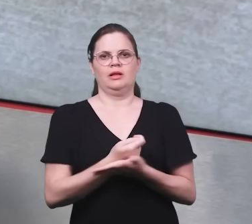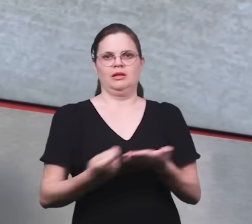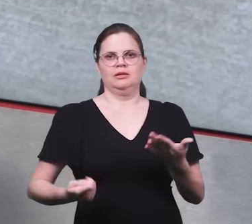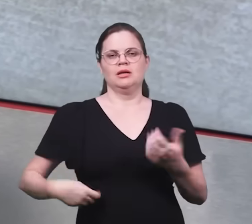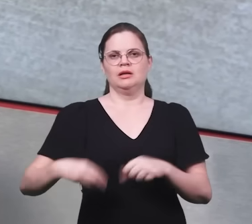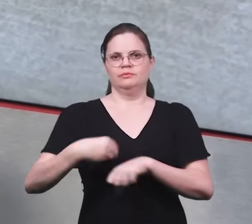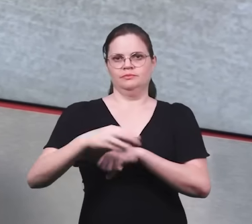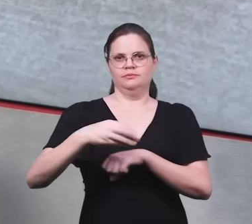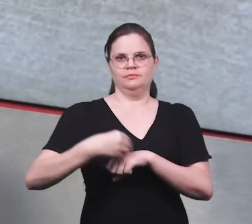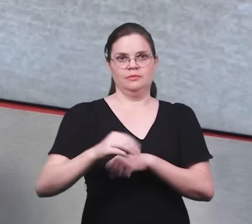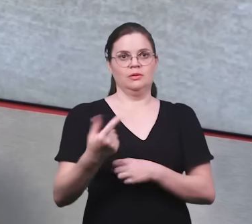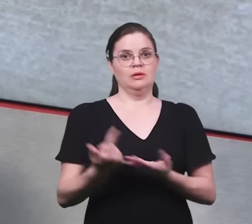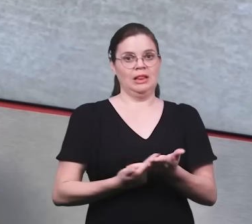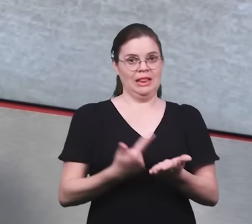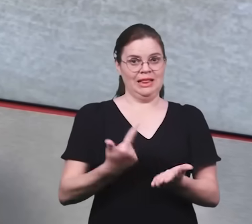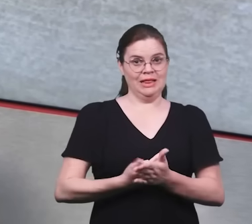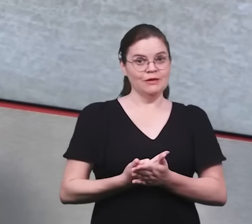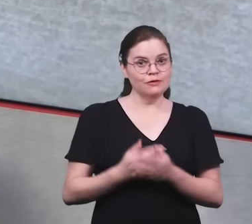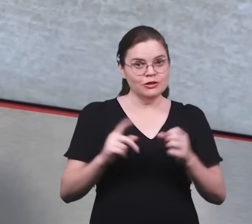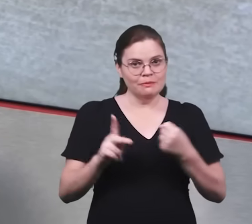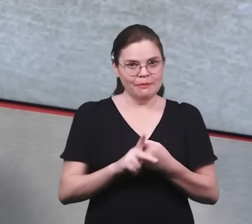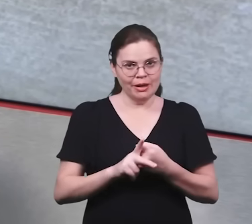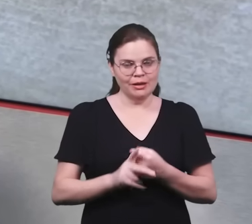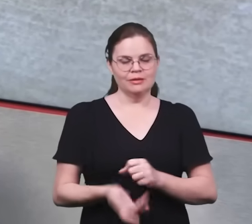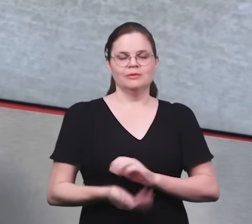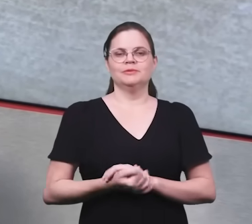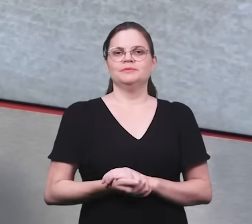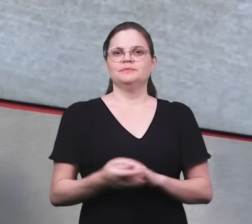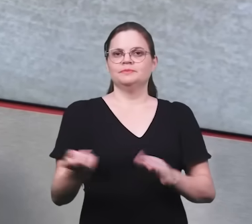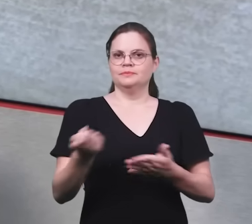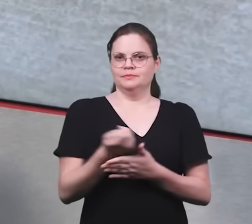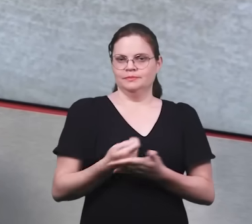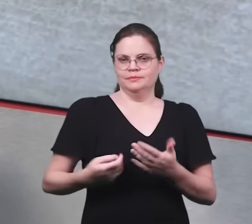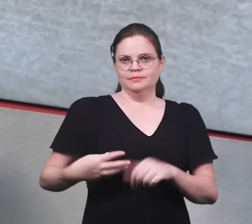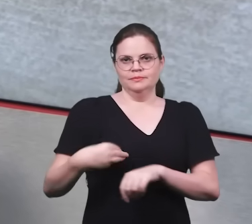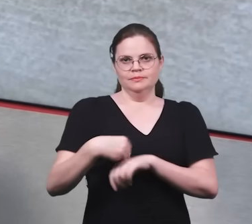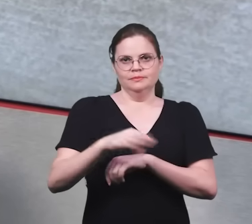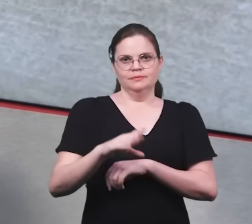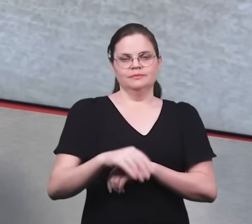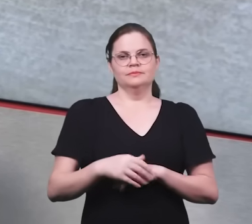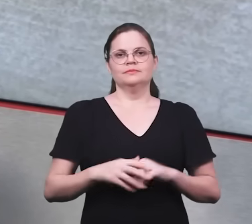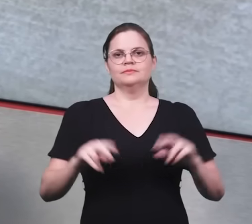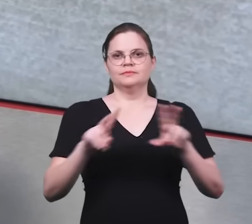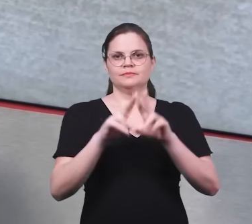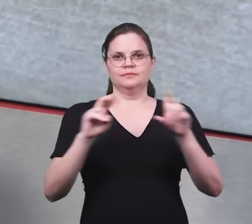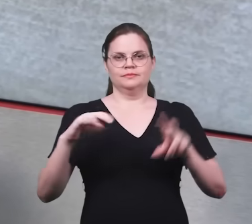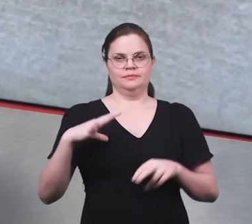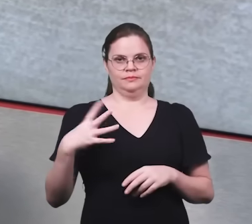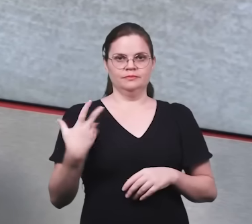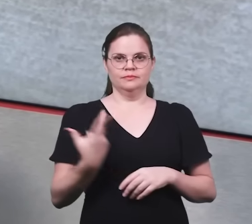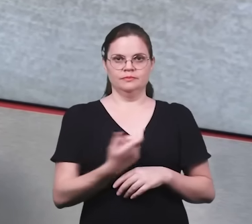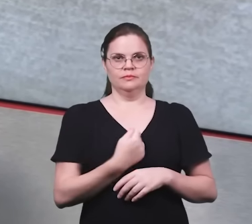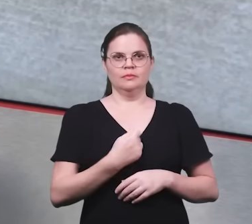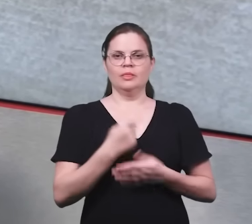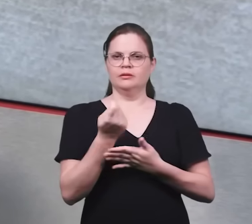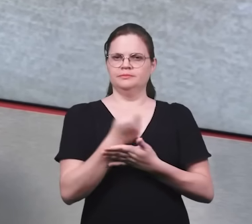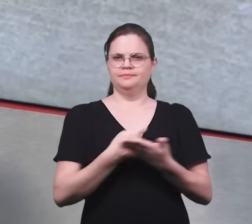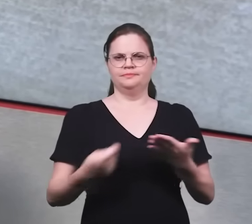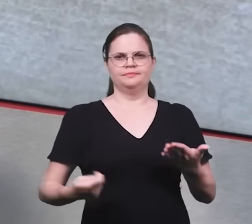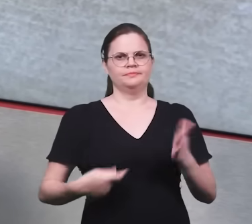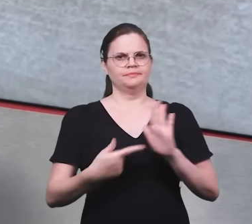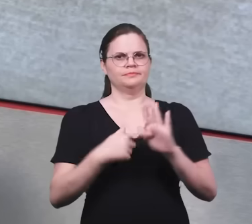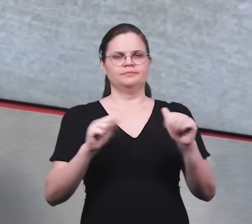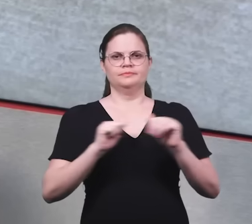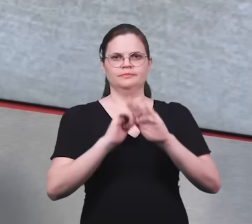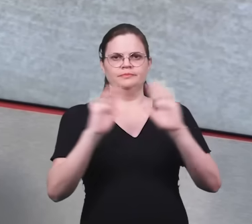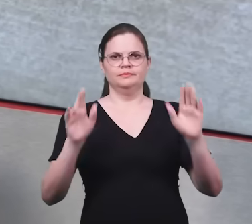igreja, relaciona Pedro, o apóstolo Pedro, ele escreve para a igreja, falando a respeito de salvação. Ele escreve muito